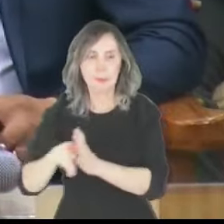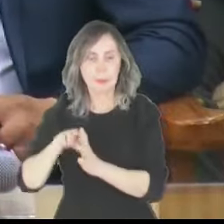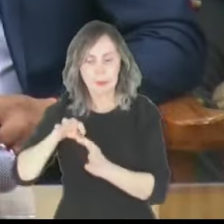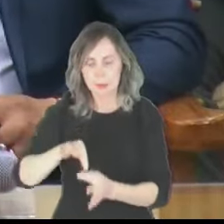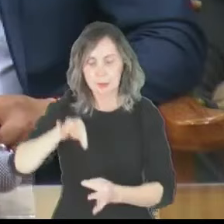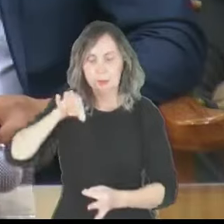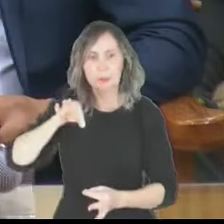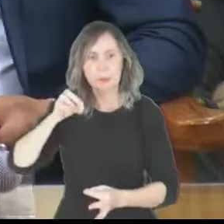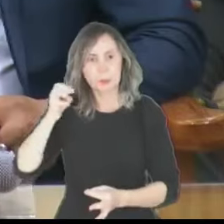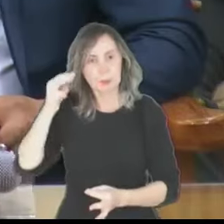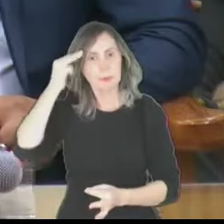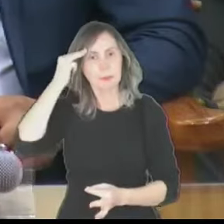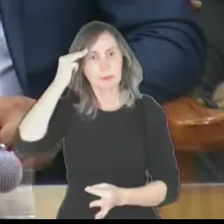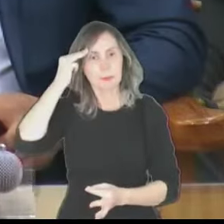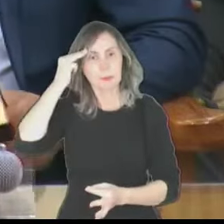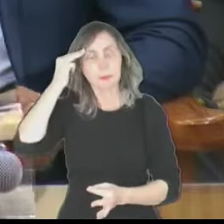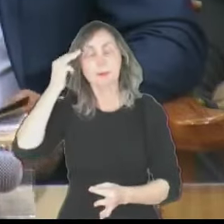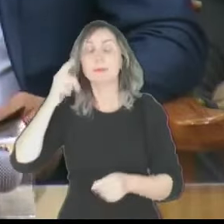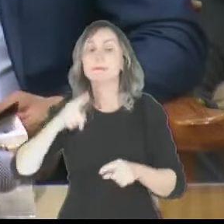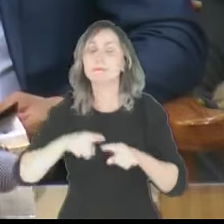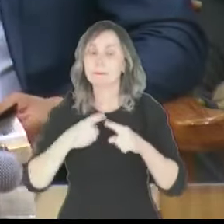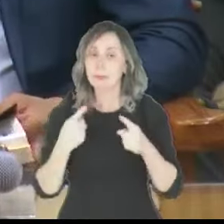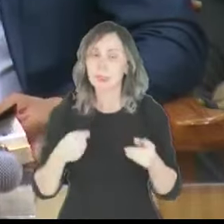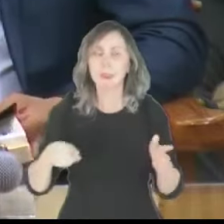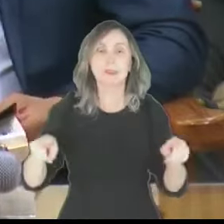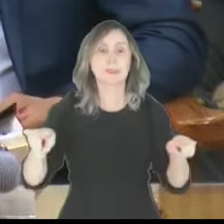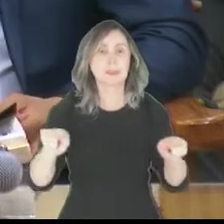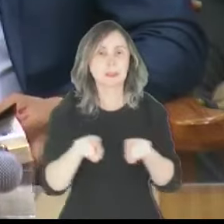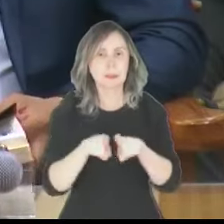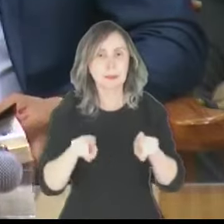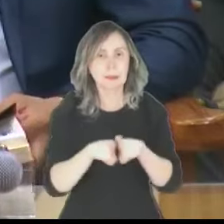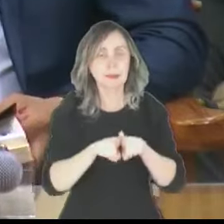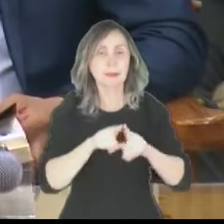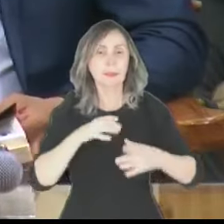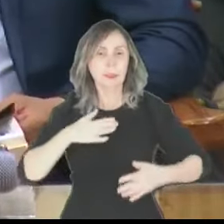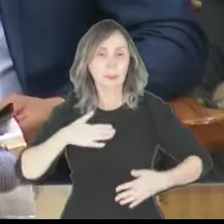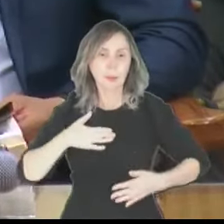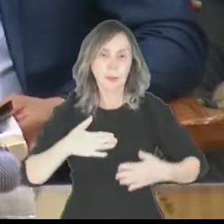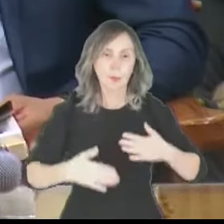mente. Mas é também a santificação do corpo.